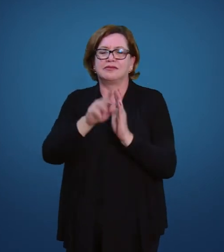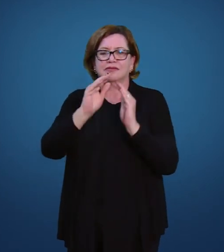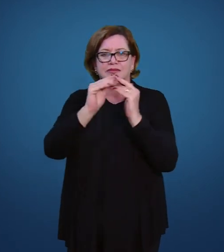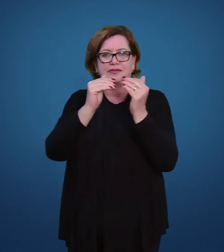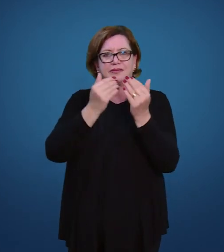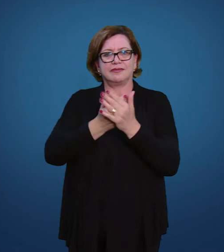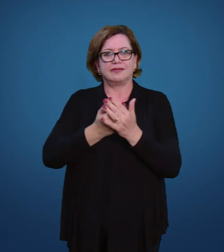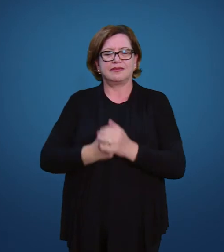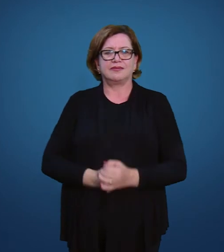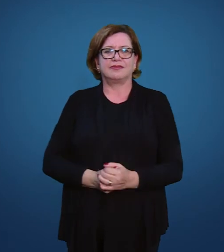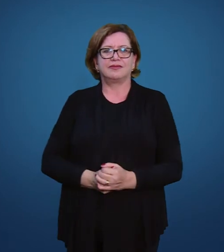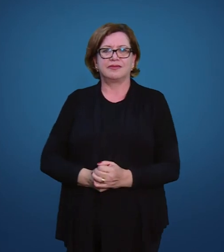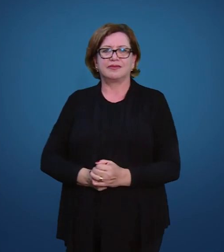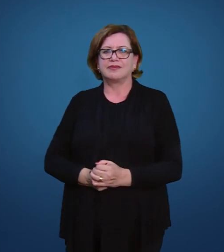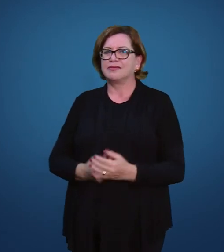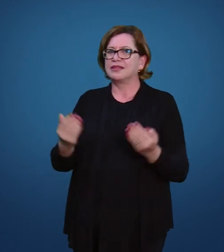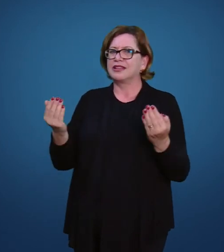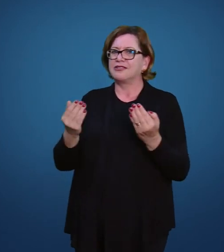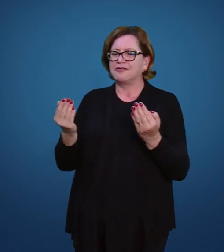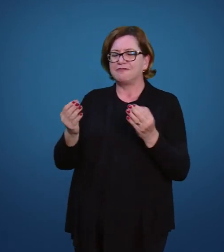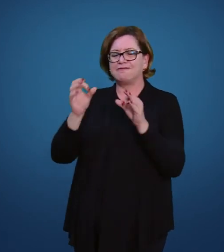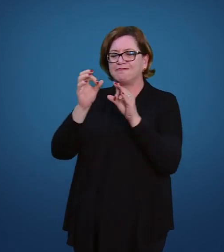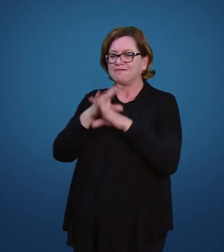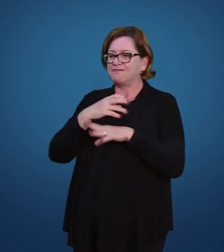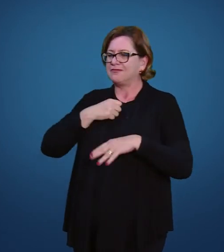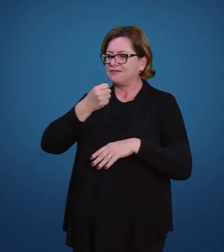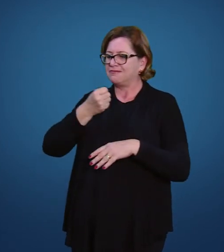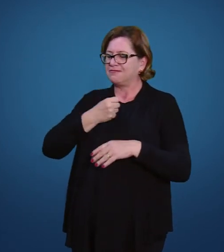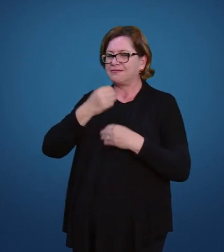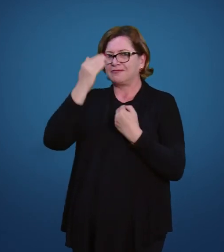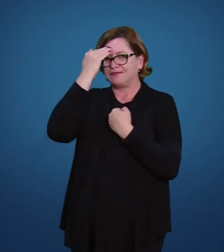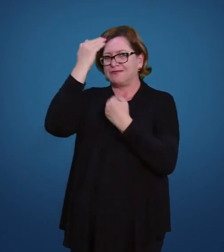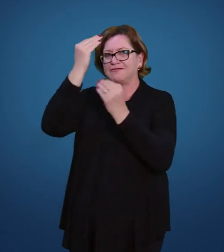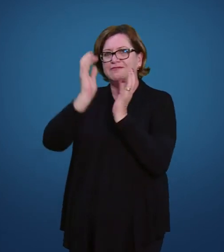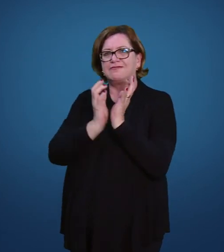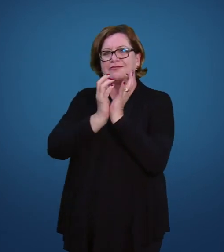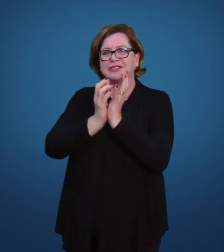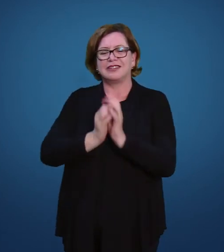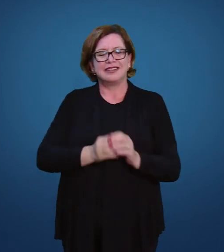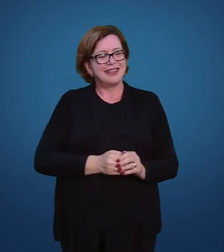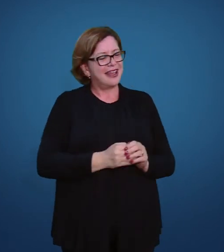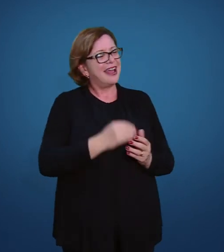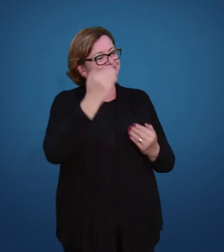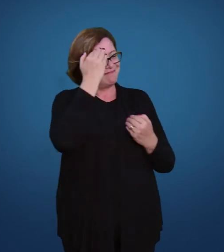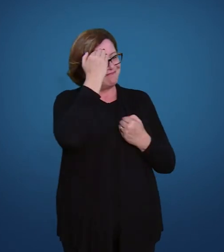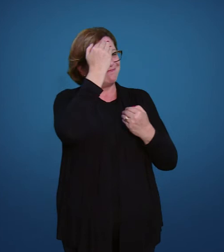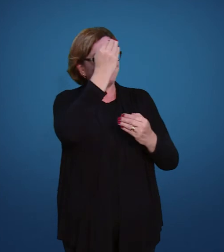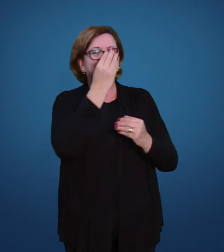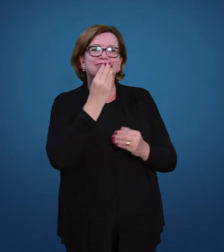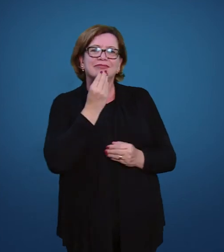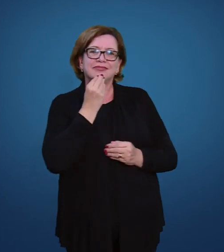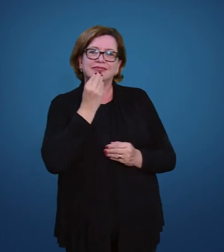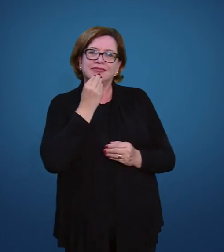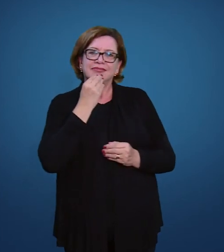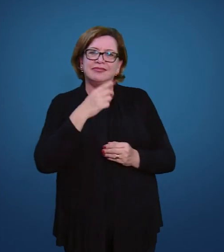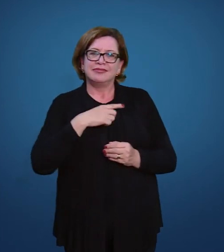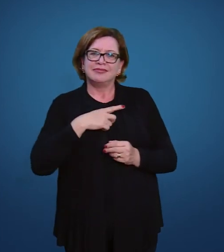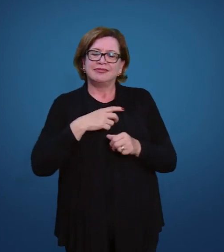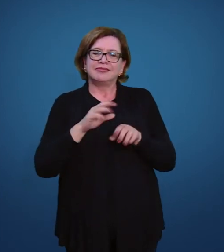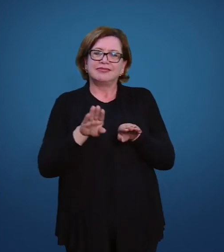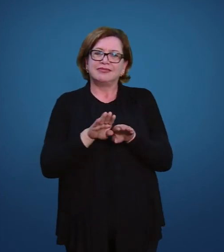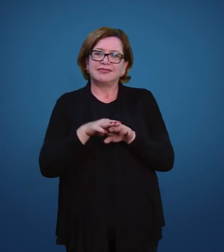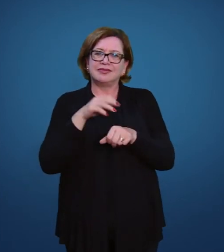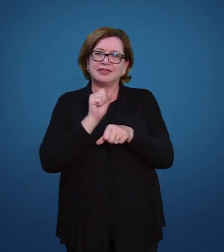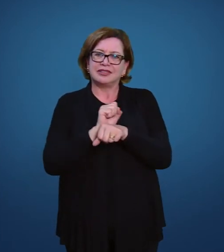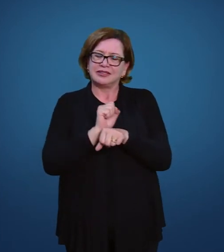sentido. Então encerramos nossa entrevista. Obrigado pela participação, professor. Imagina, eu que agradeço a oportunidade e espero